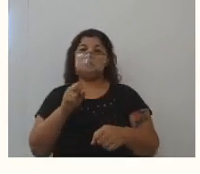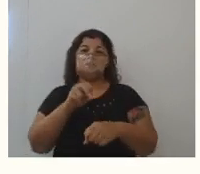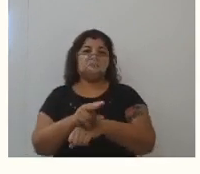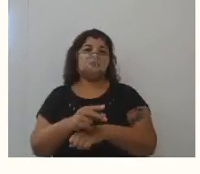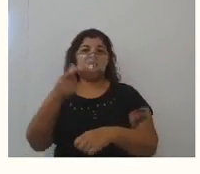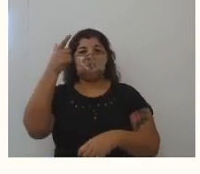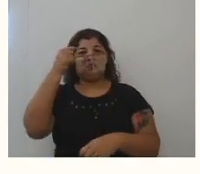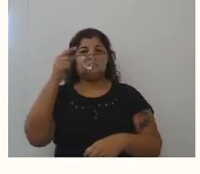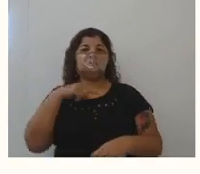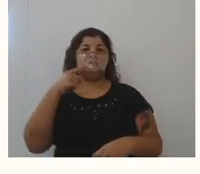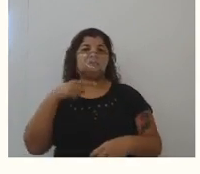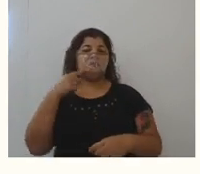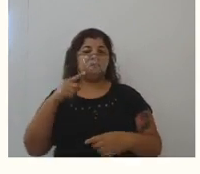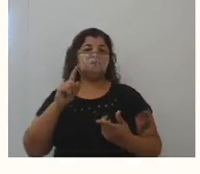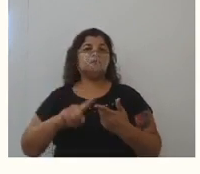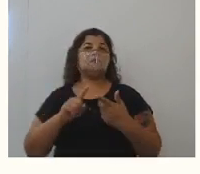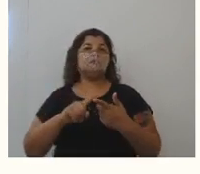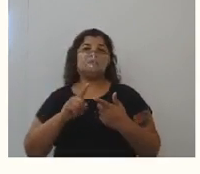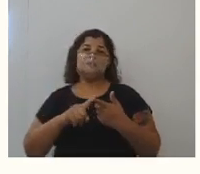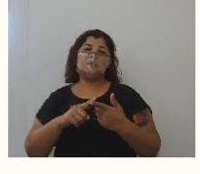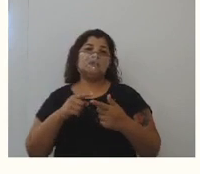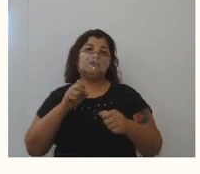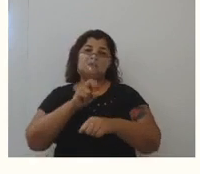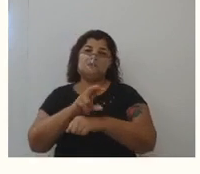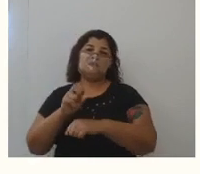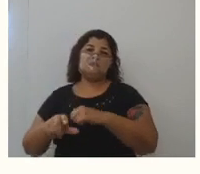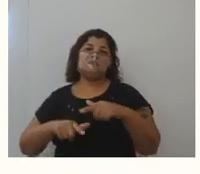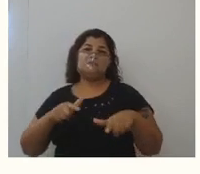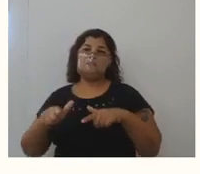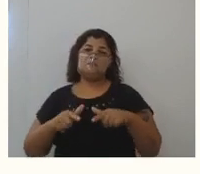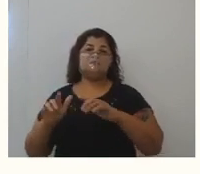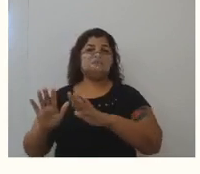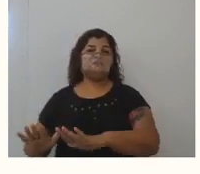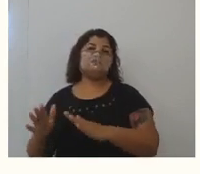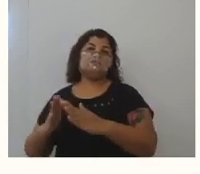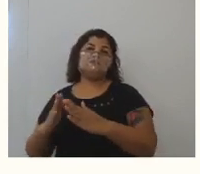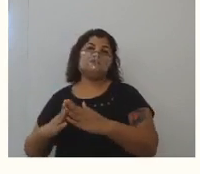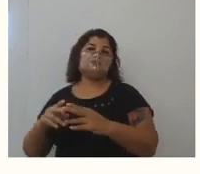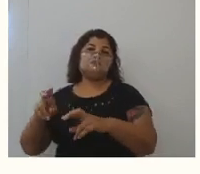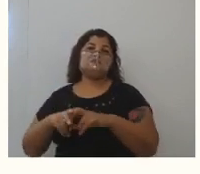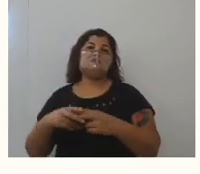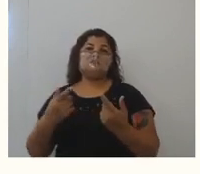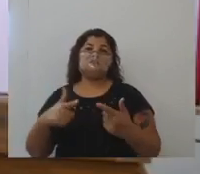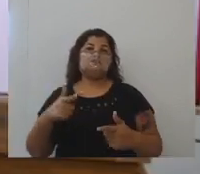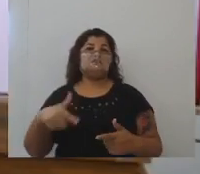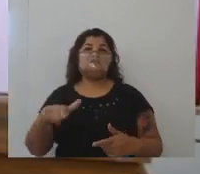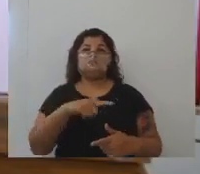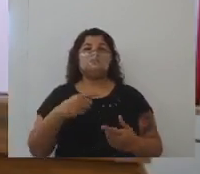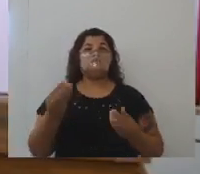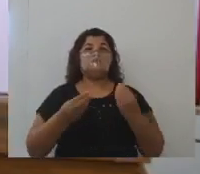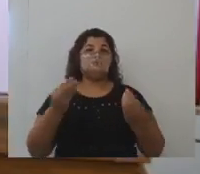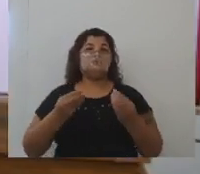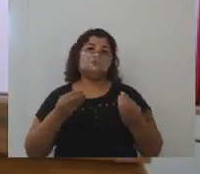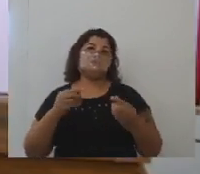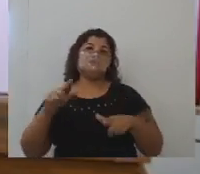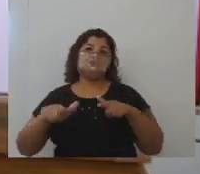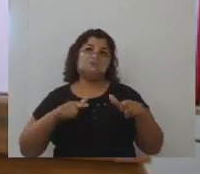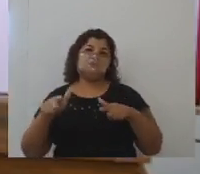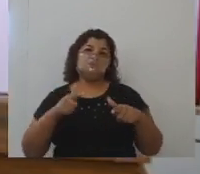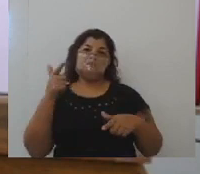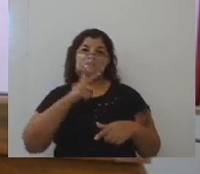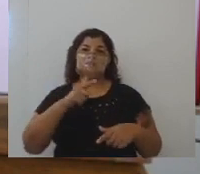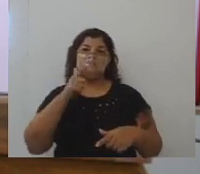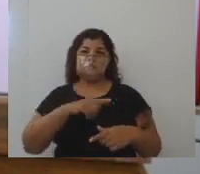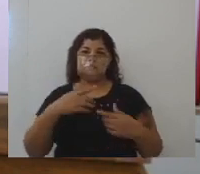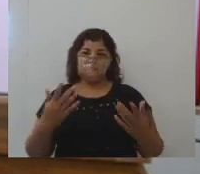nem se colocar profissionalmente e acabam ficando em casa por falta de opção. Gente, eu não estou querendo dizer aqui de jeito nenhum